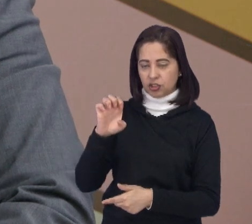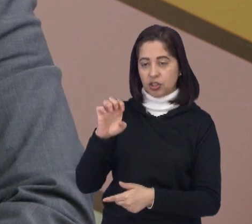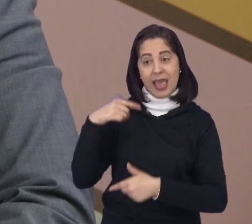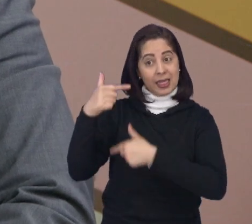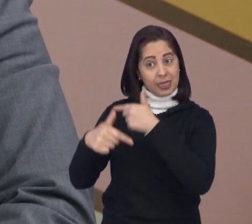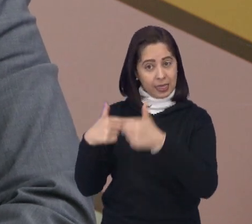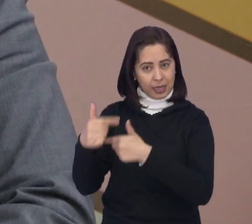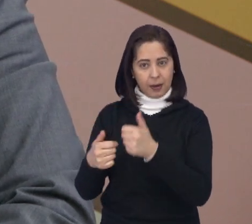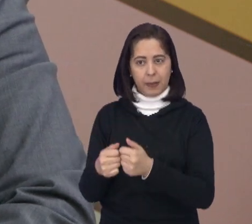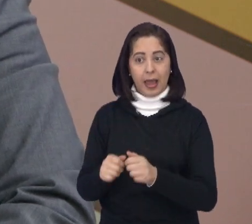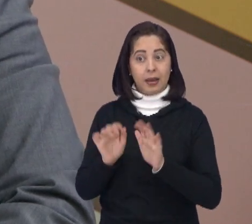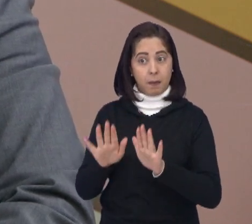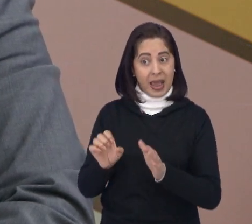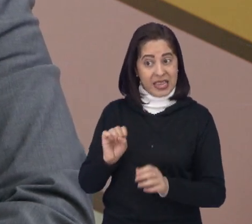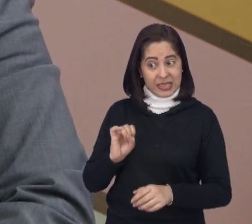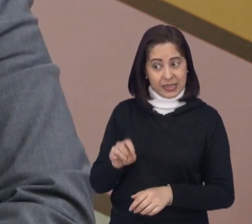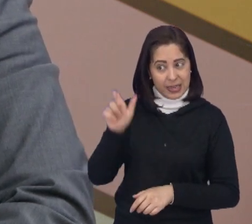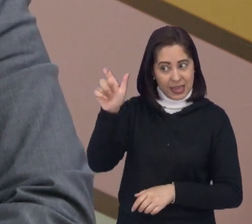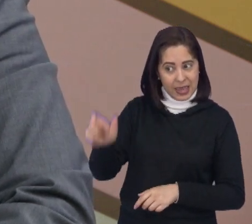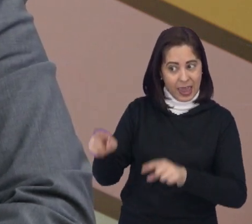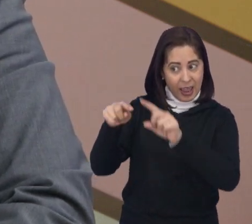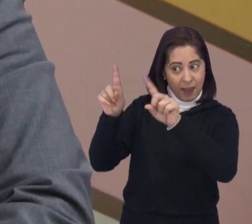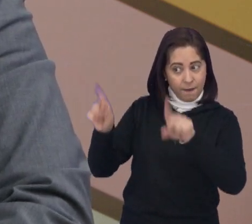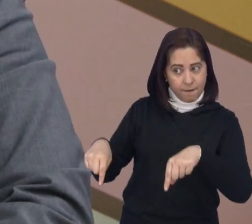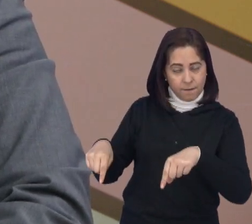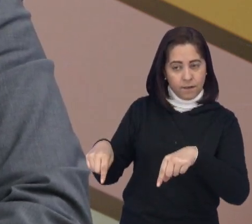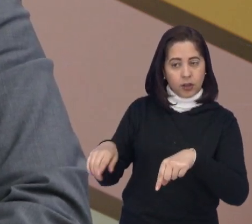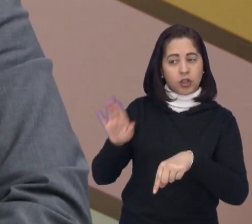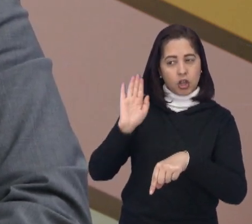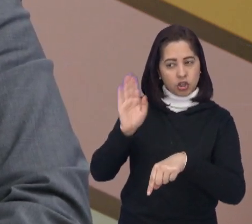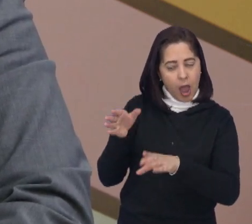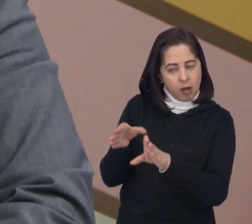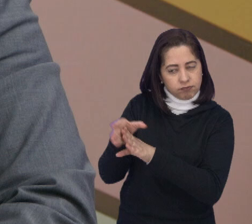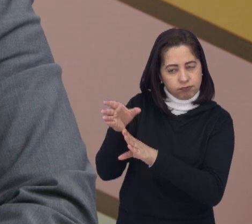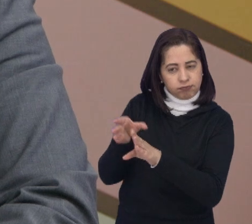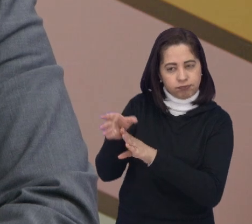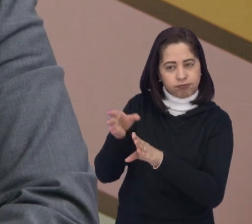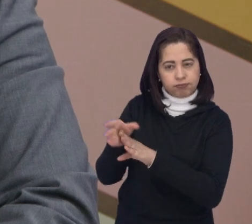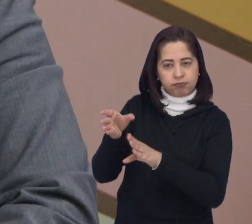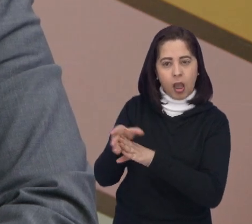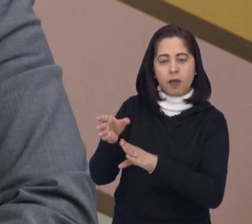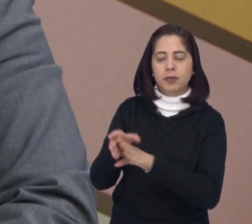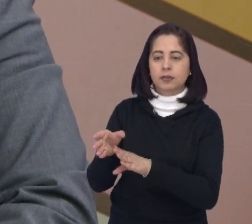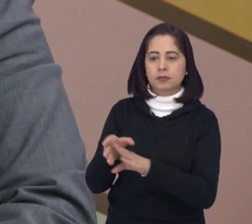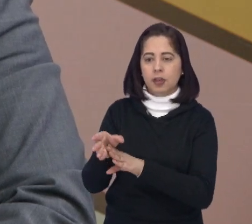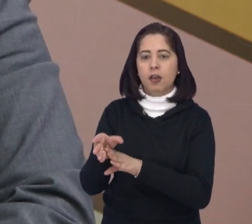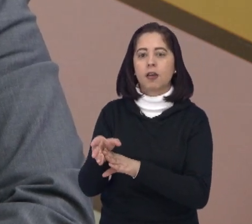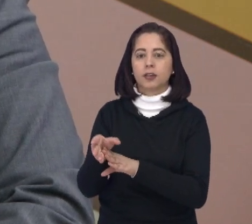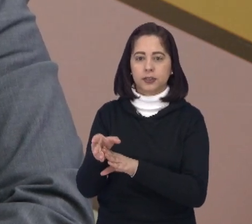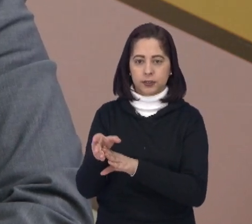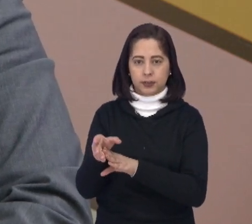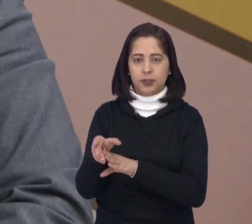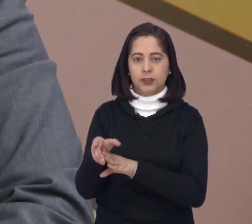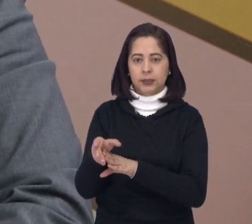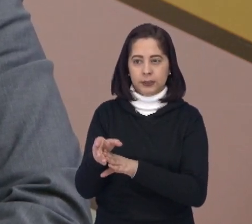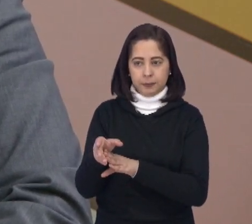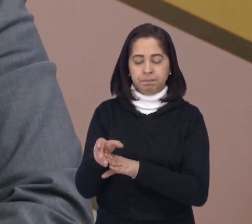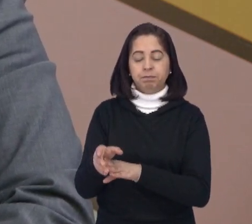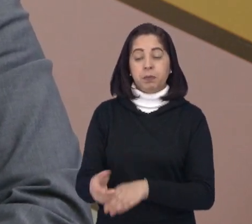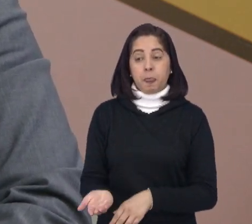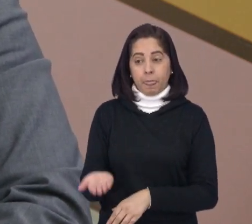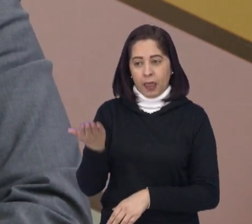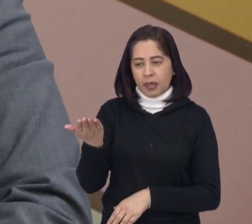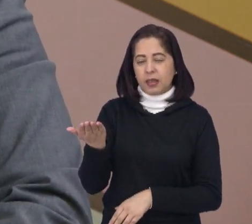treinado, se ele foi instruído, isso está dentro da cultura, porque uma vez que ele quebra, né, digamos, essa cadeia